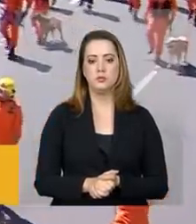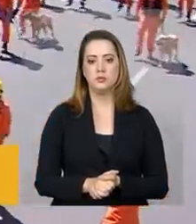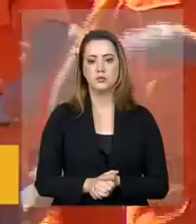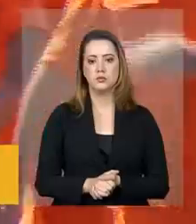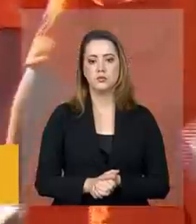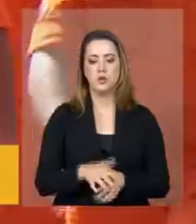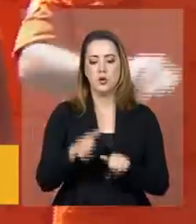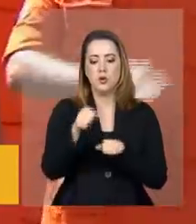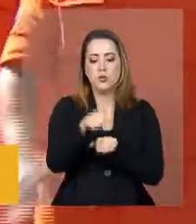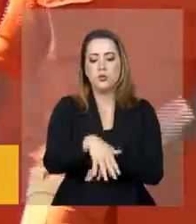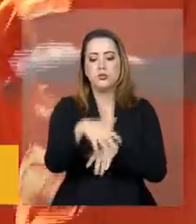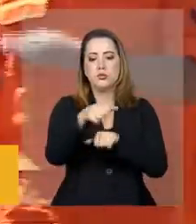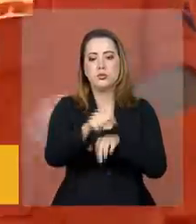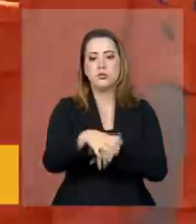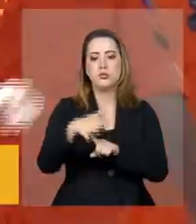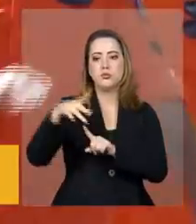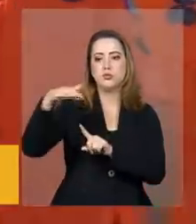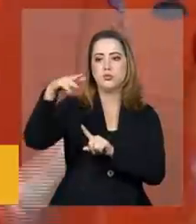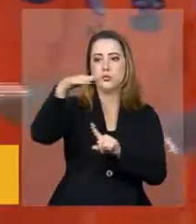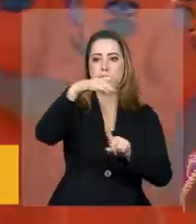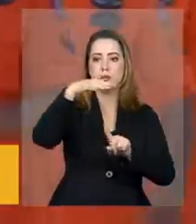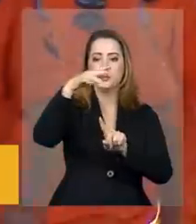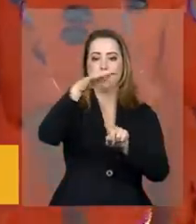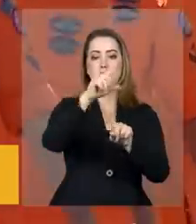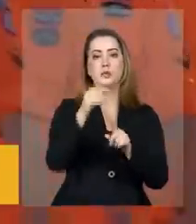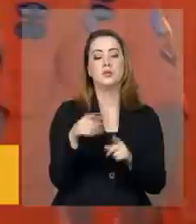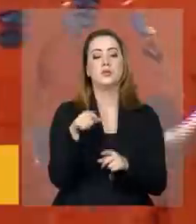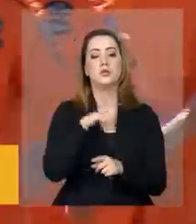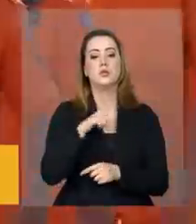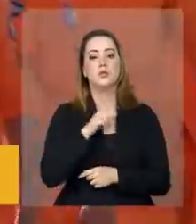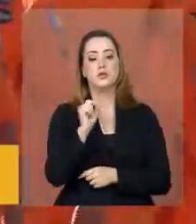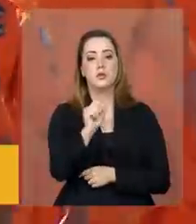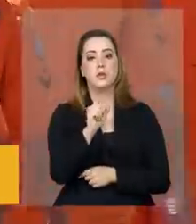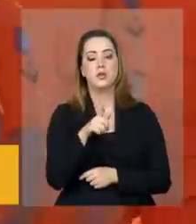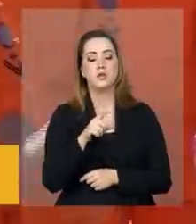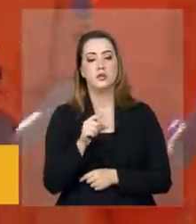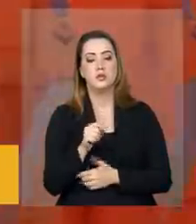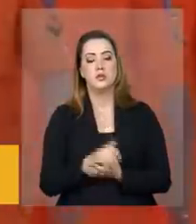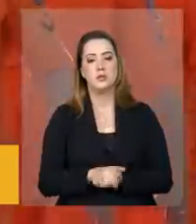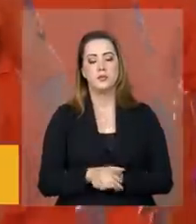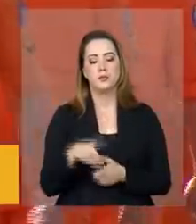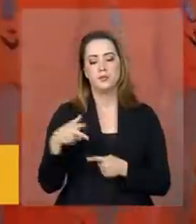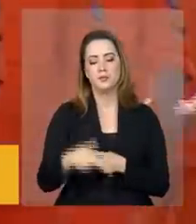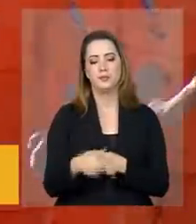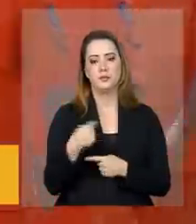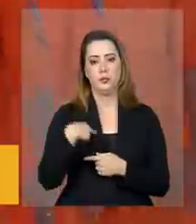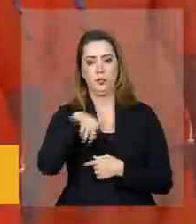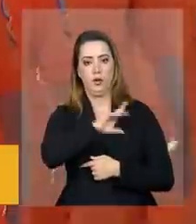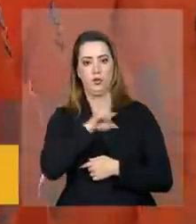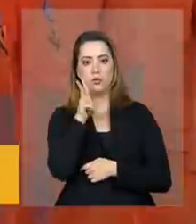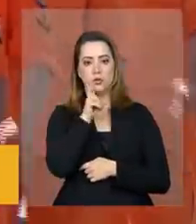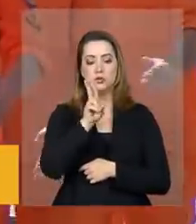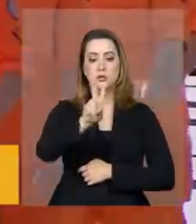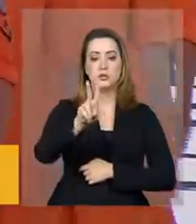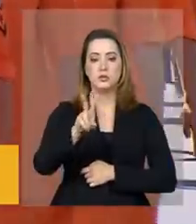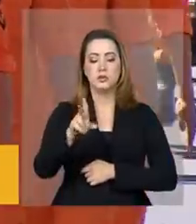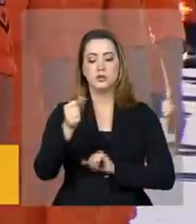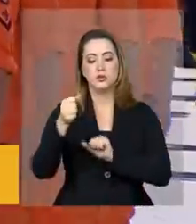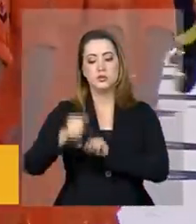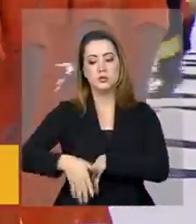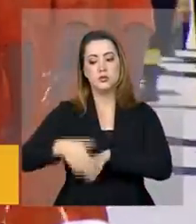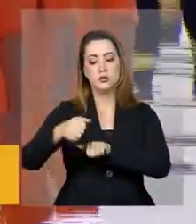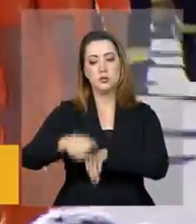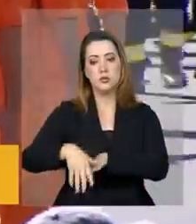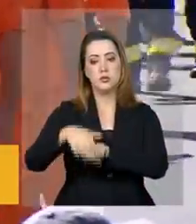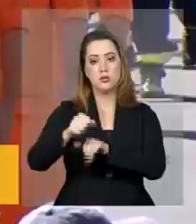O desfile aéreo do Corpo de Bombeiros conta com helicópteros empregados. Enquanto acompanhamos o desfile das Forças Auxiliares, no caso aqui